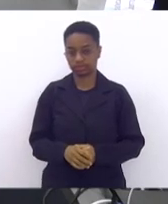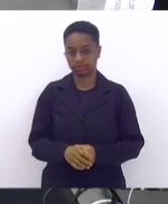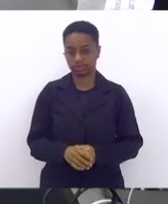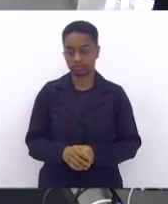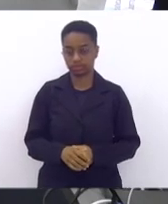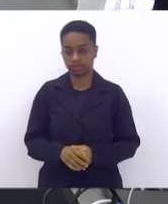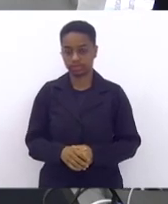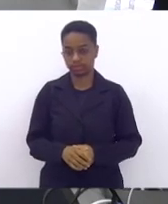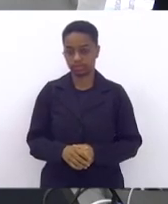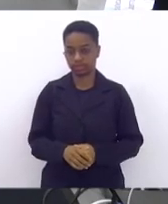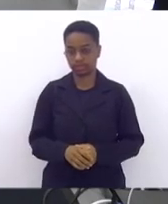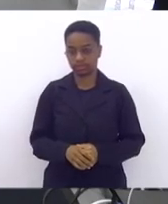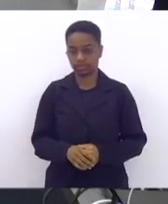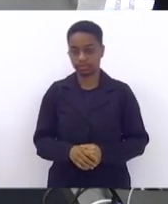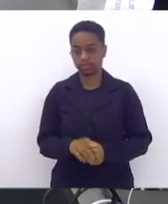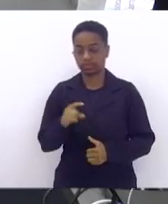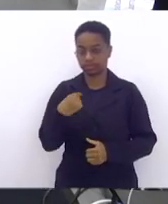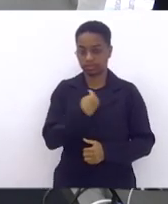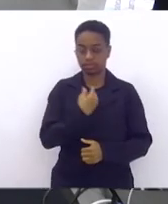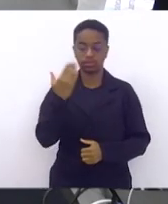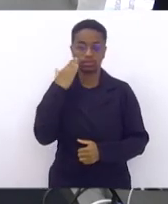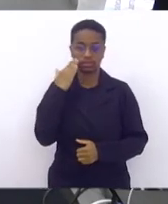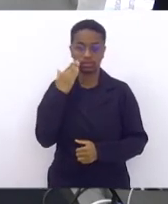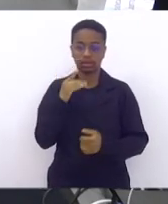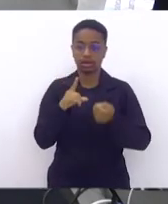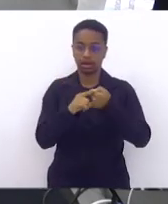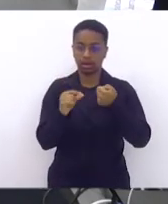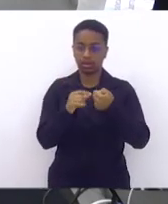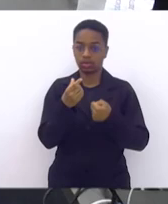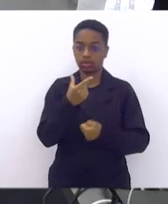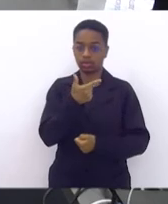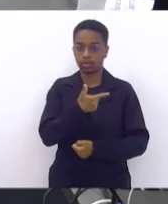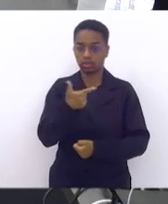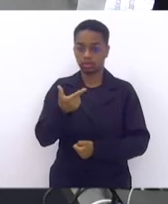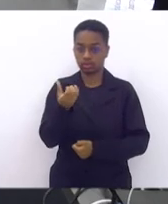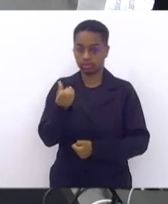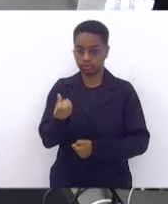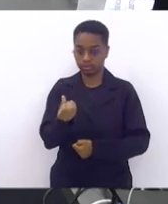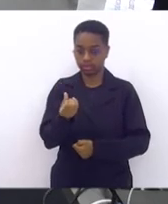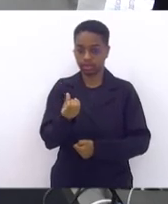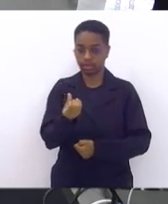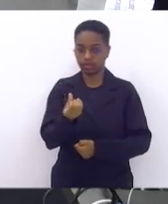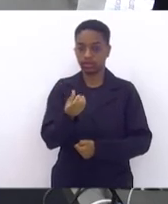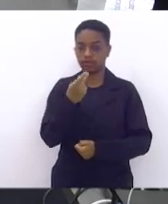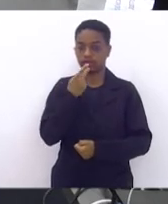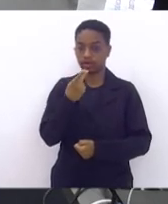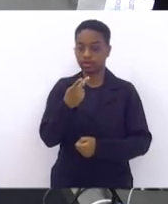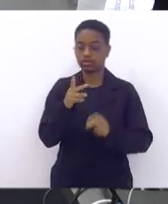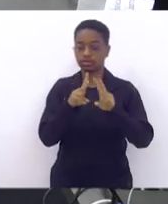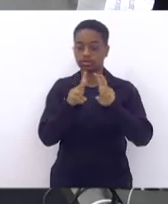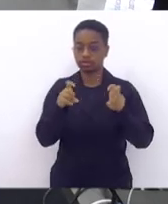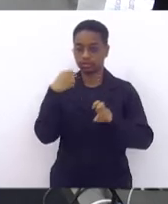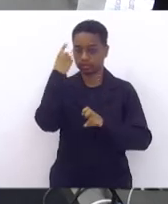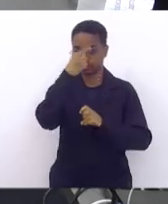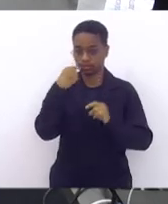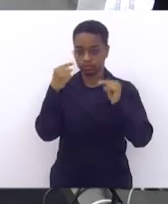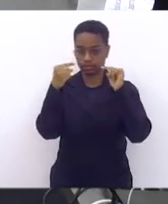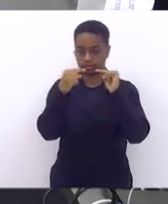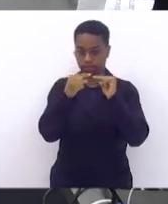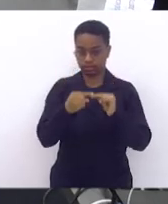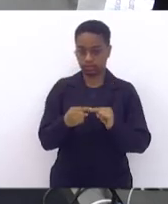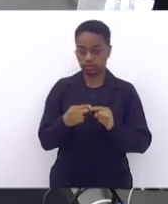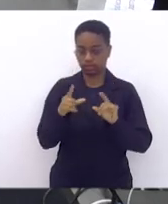É, nós sabemos que o artigo 226 do CPP ele trata justamente do reconhecimento